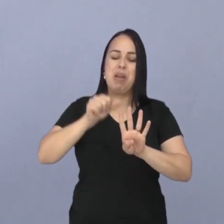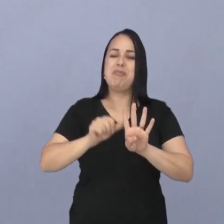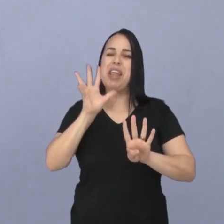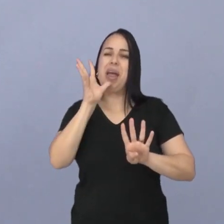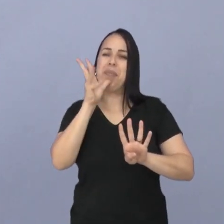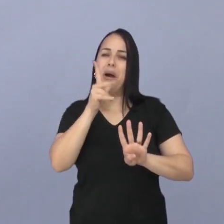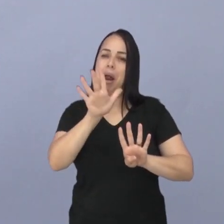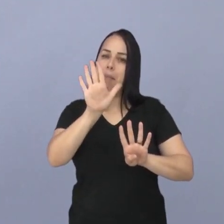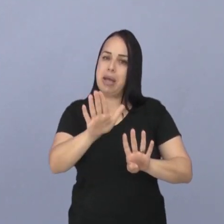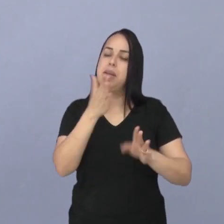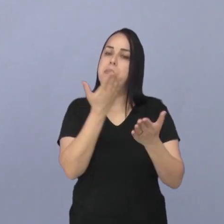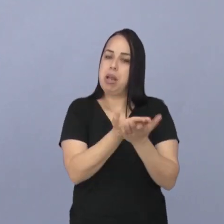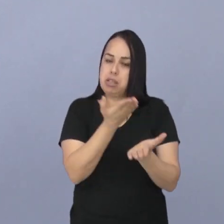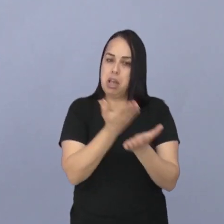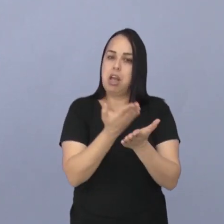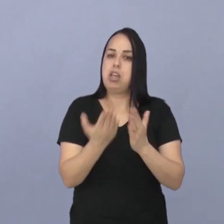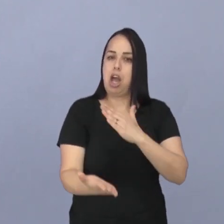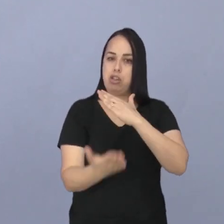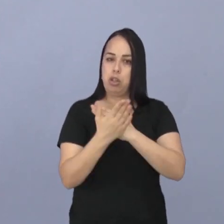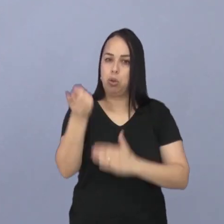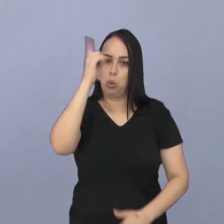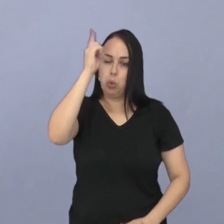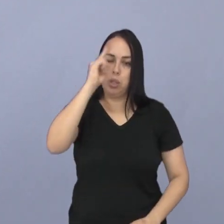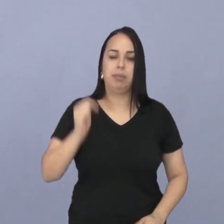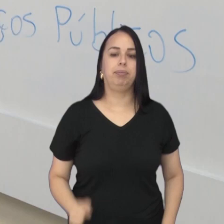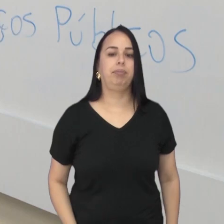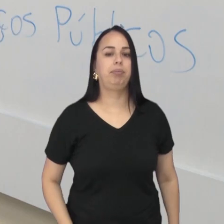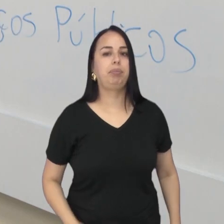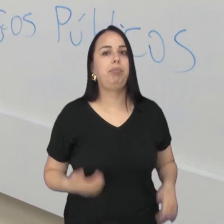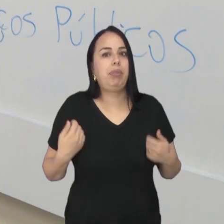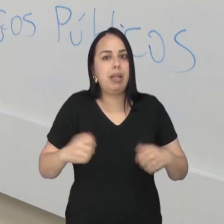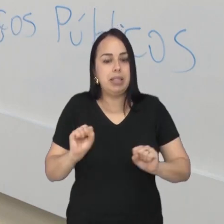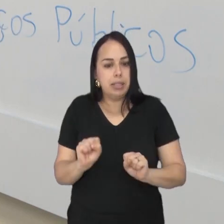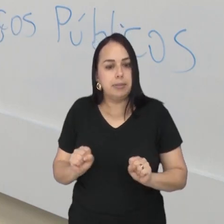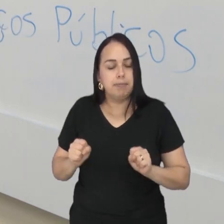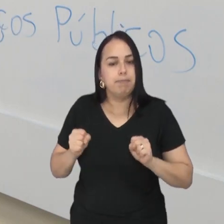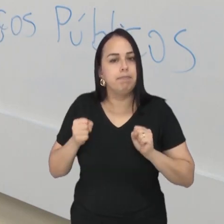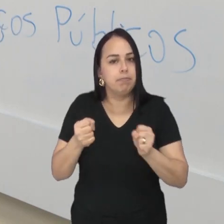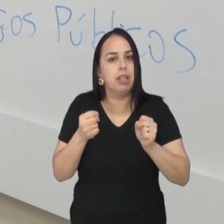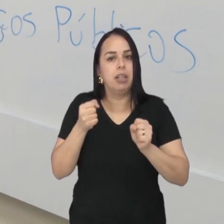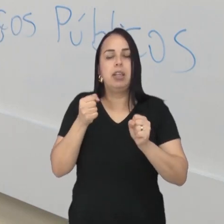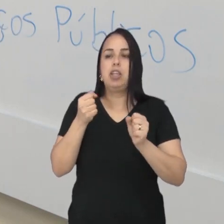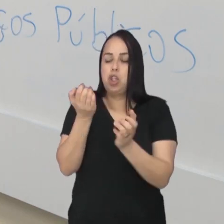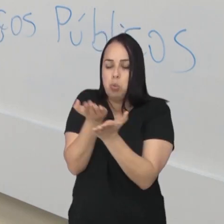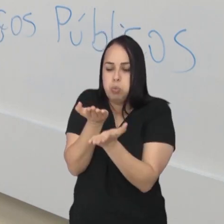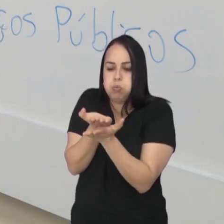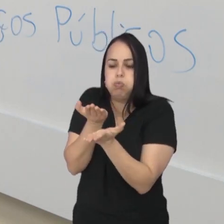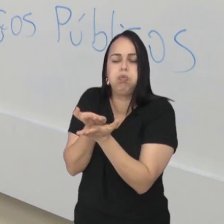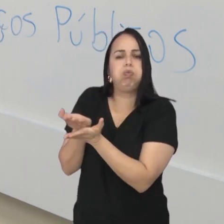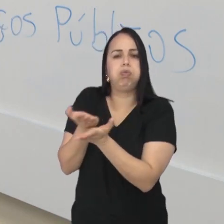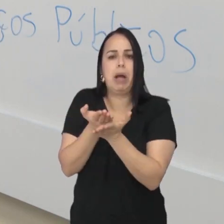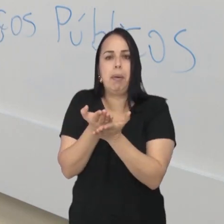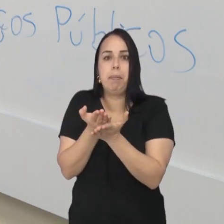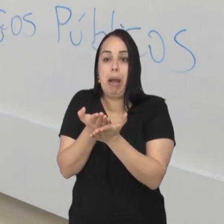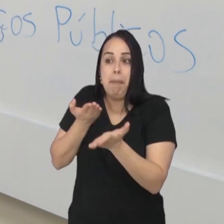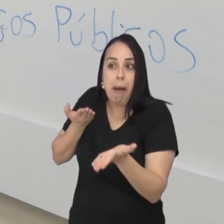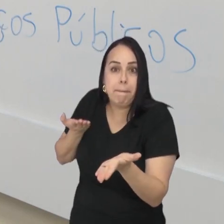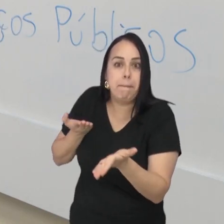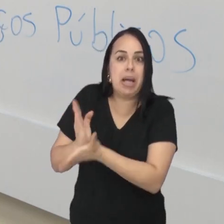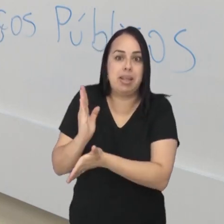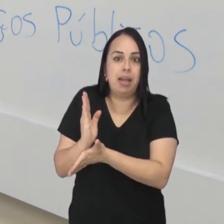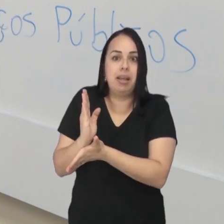para a preparação, mas cada dia faz a diferença. Demanda bastante esforço, bastante trabalho, porque